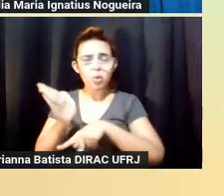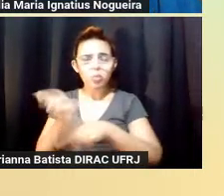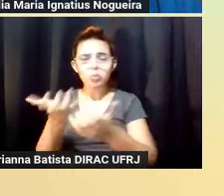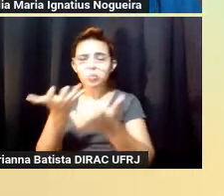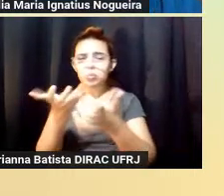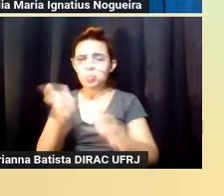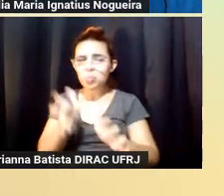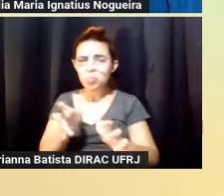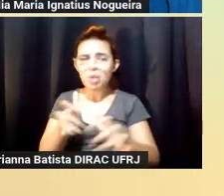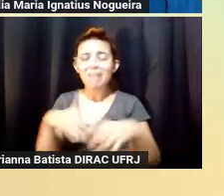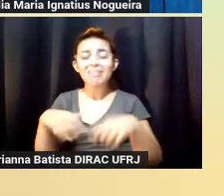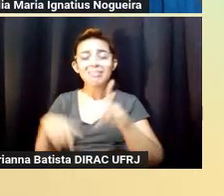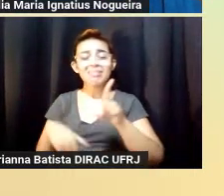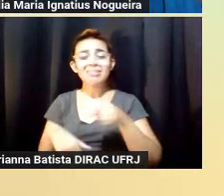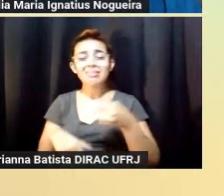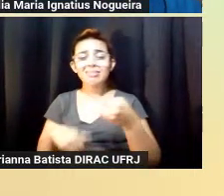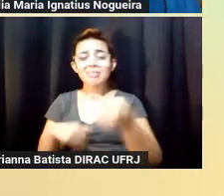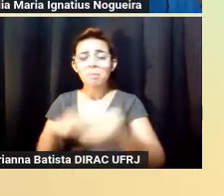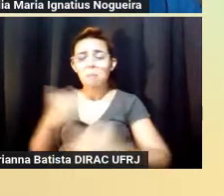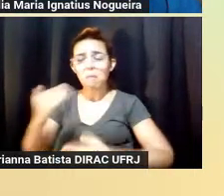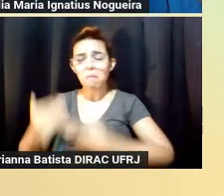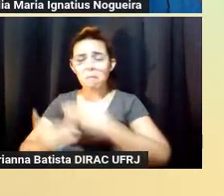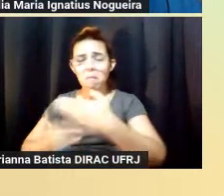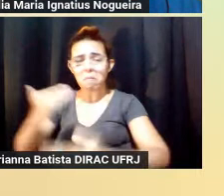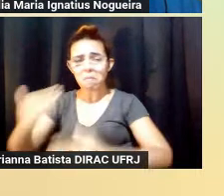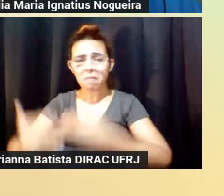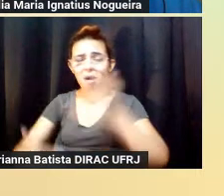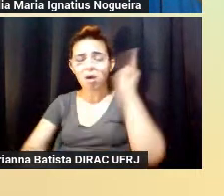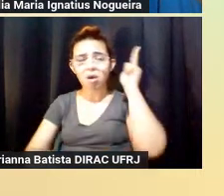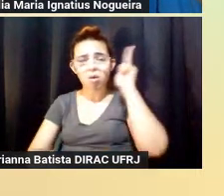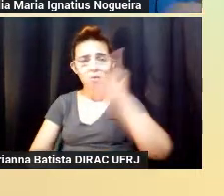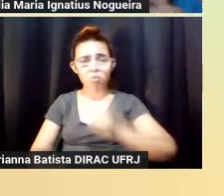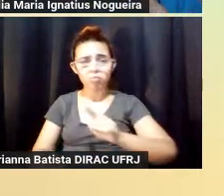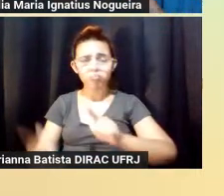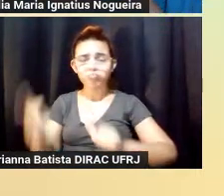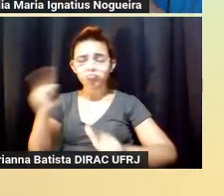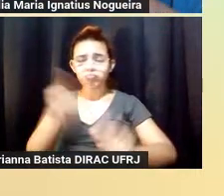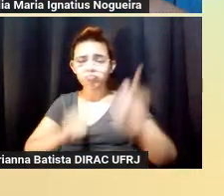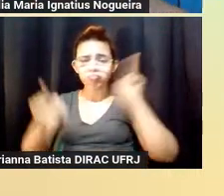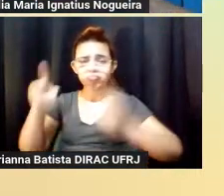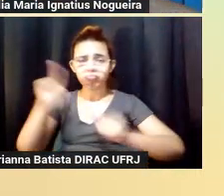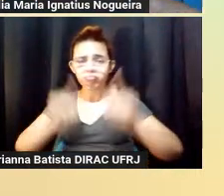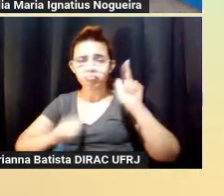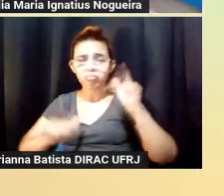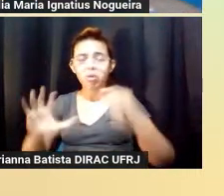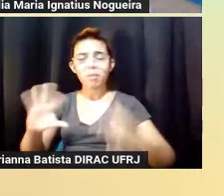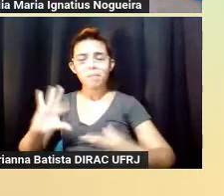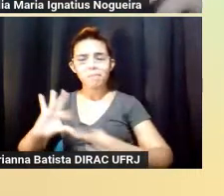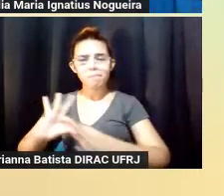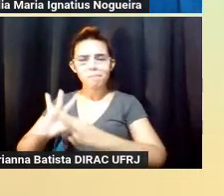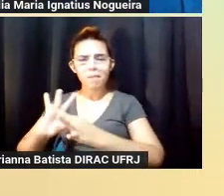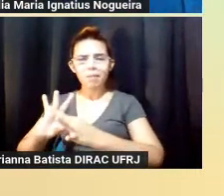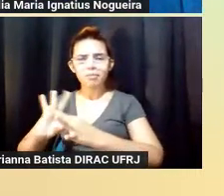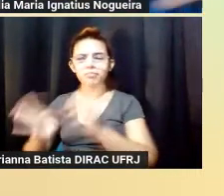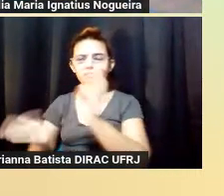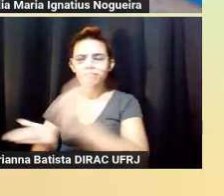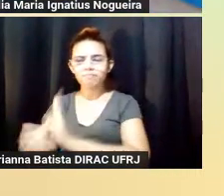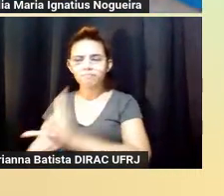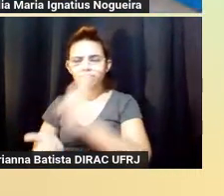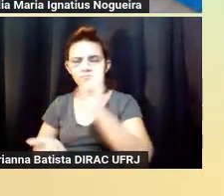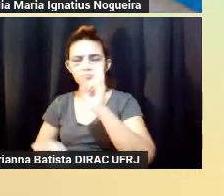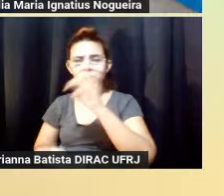Depois, eu já estava lá, já tinha feito mestrado, tudo, foi criado, a gente fez uma parceria, a Universidade de Maringá fez uma parceria, eu me